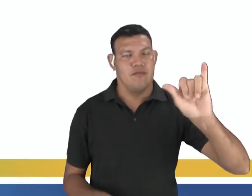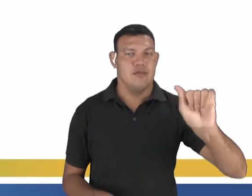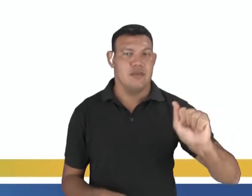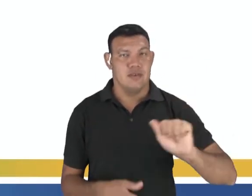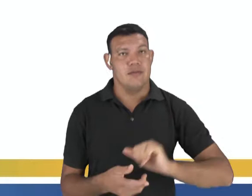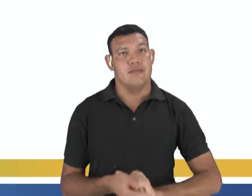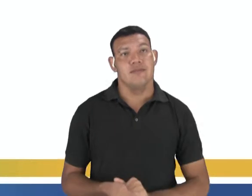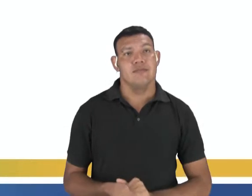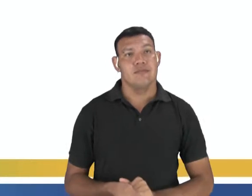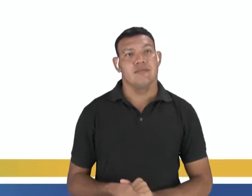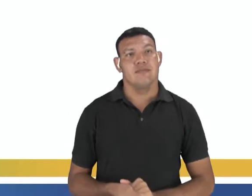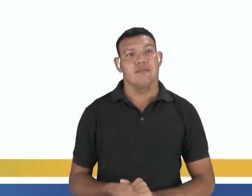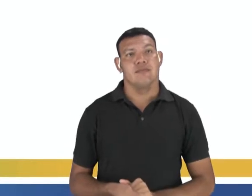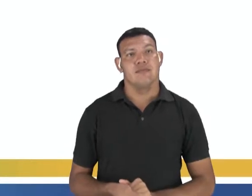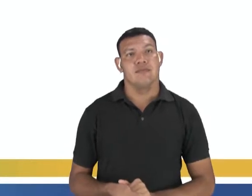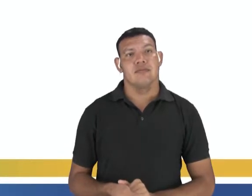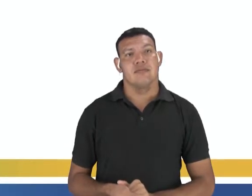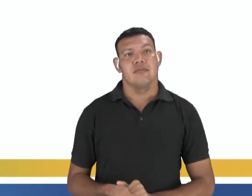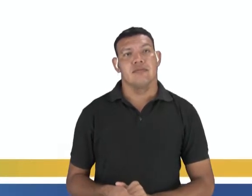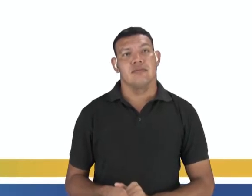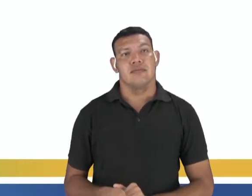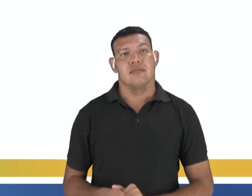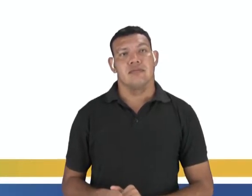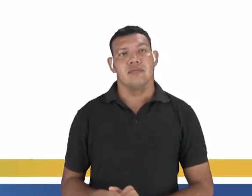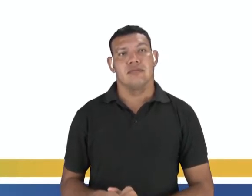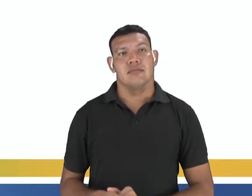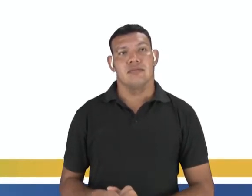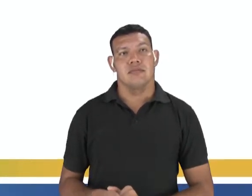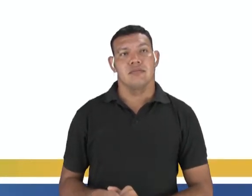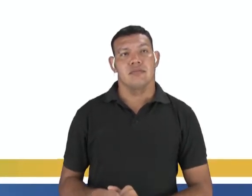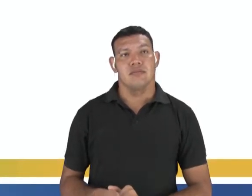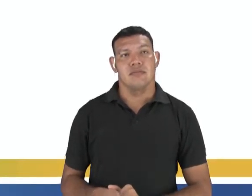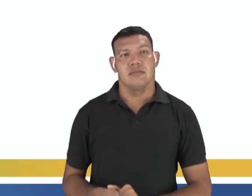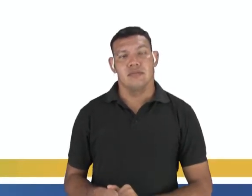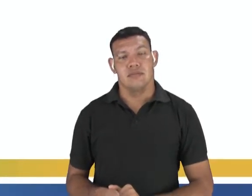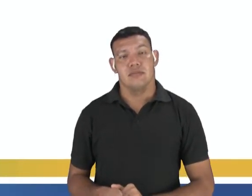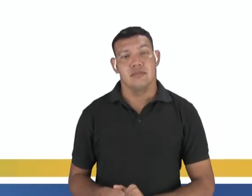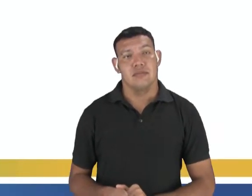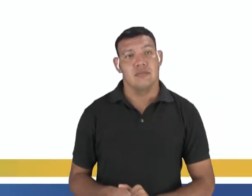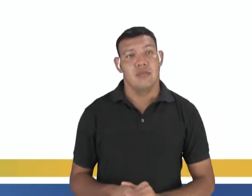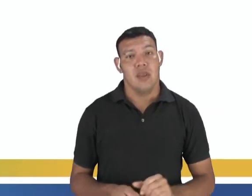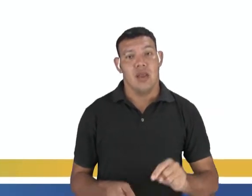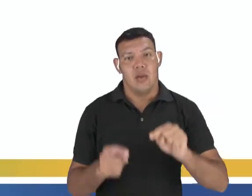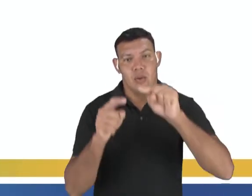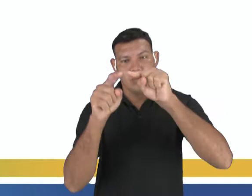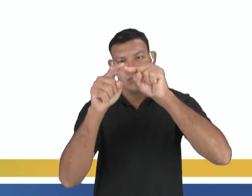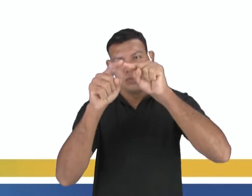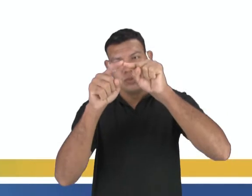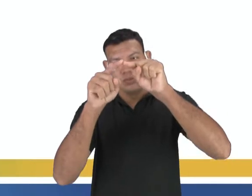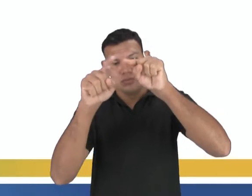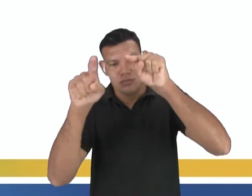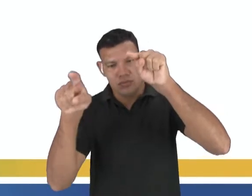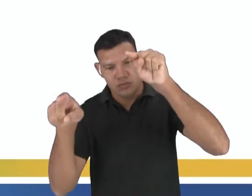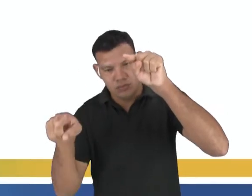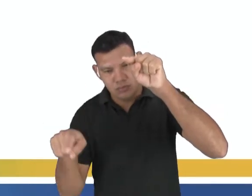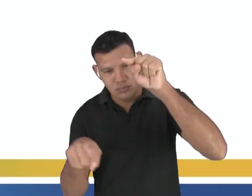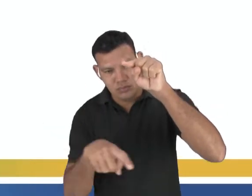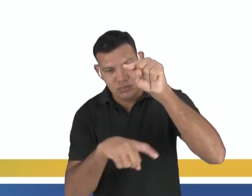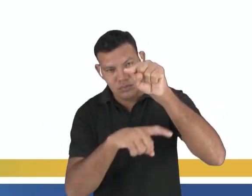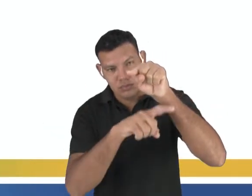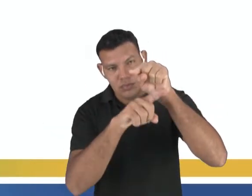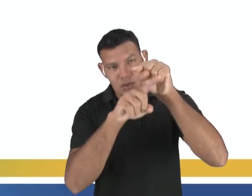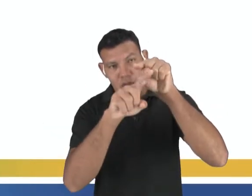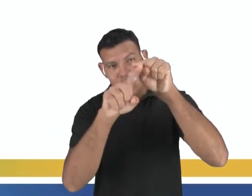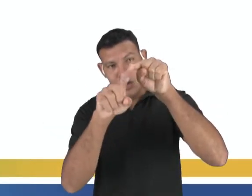C, que eu vou chamar de centro da circunferência, tá? E a distância desse ponto C a